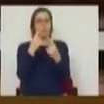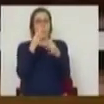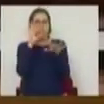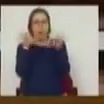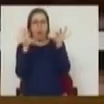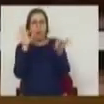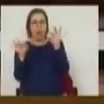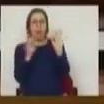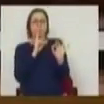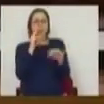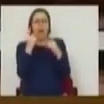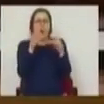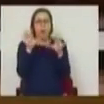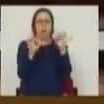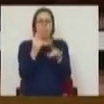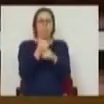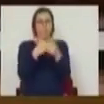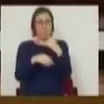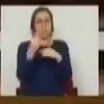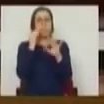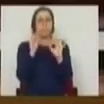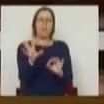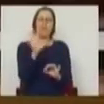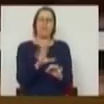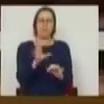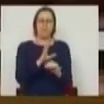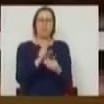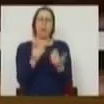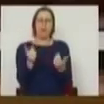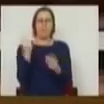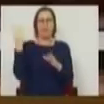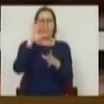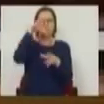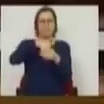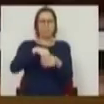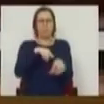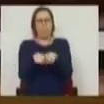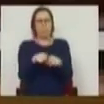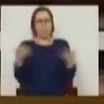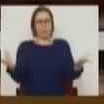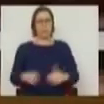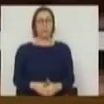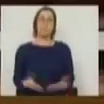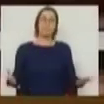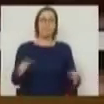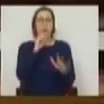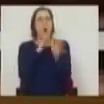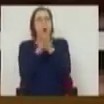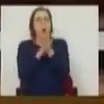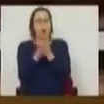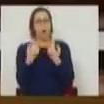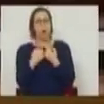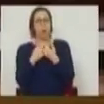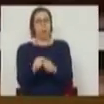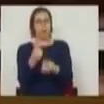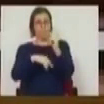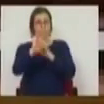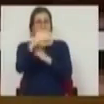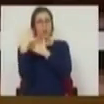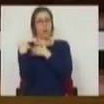deste dossiê também é em si uma forma de instrumentalização política. Oportunismo porque esconderam as